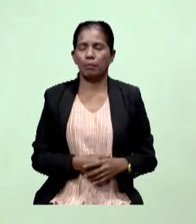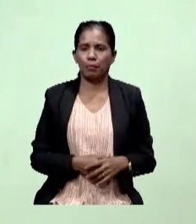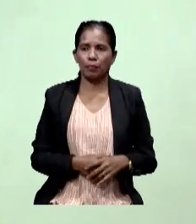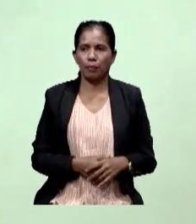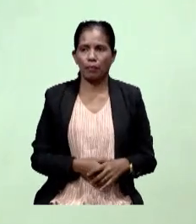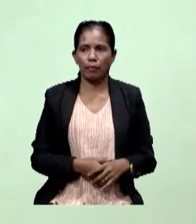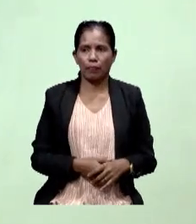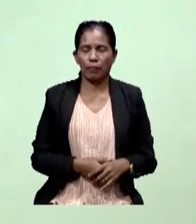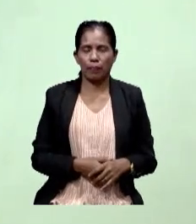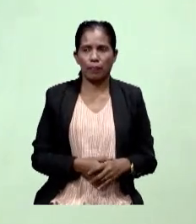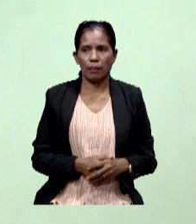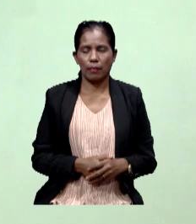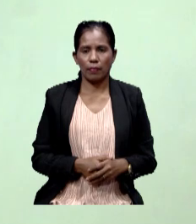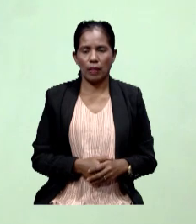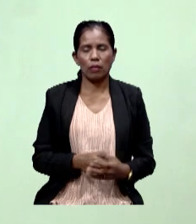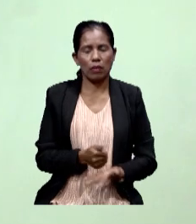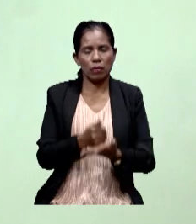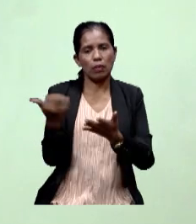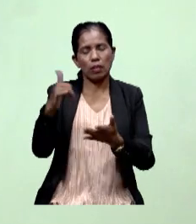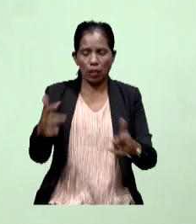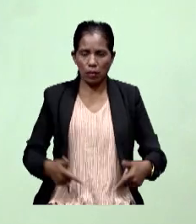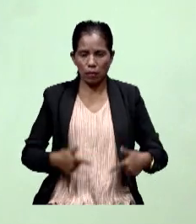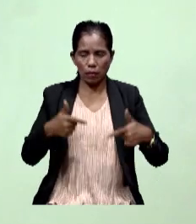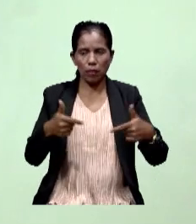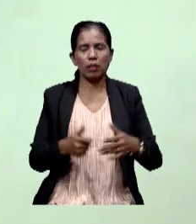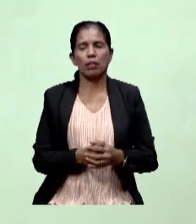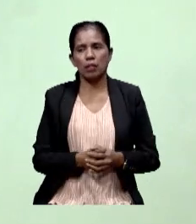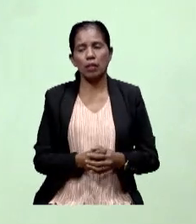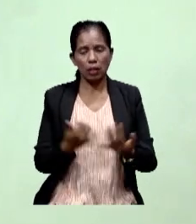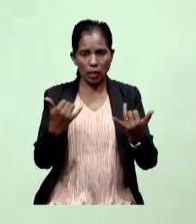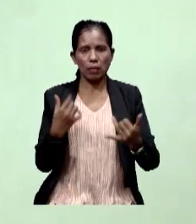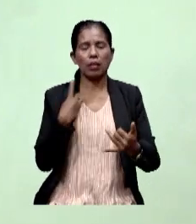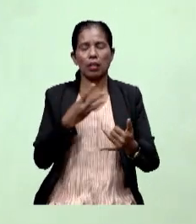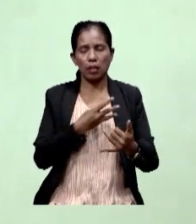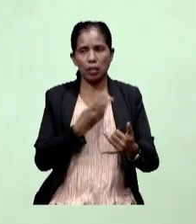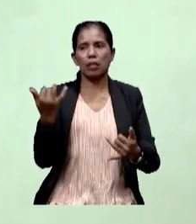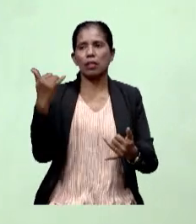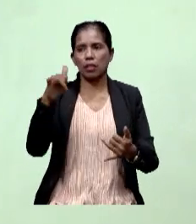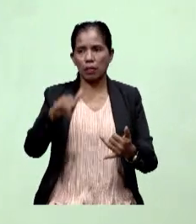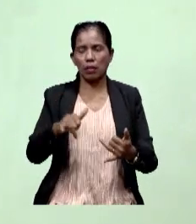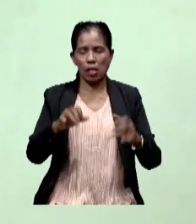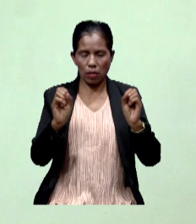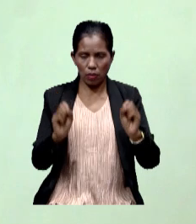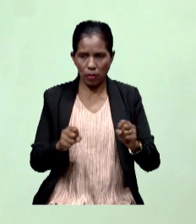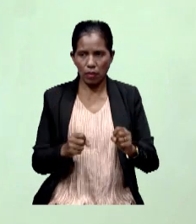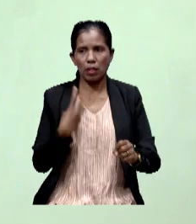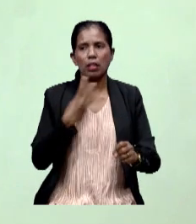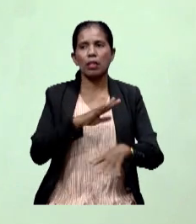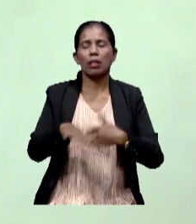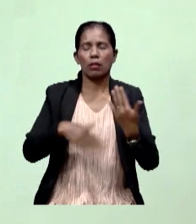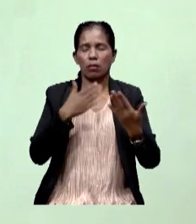Atu raspon se besinari ikun me kamiande. Ida ne maka ita sira ne be maka agora parlamento ne. Ita hoto ukung